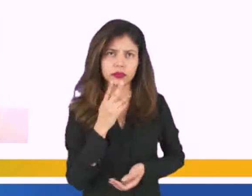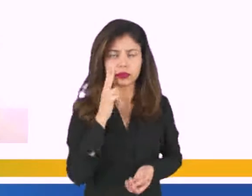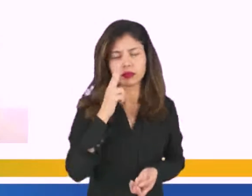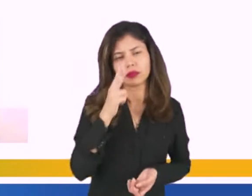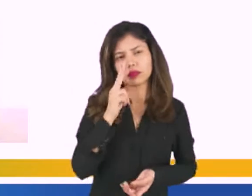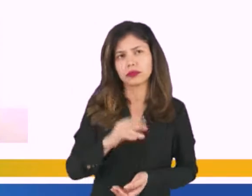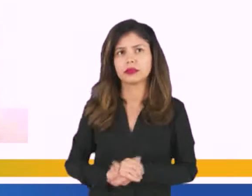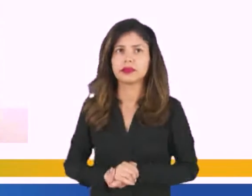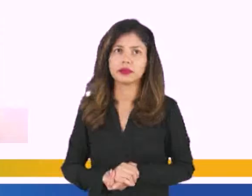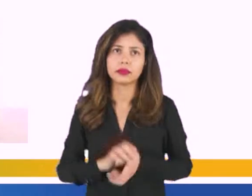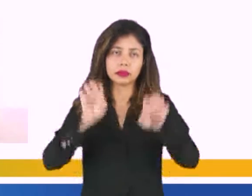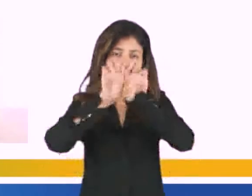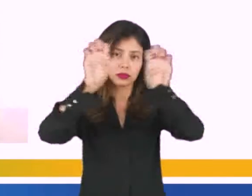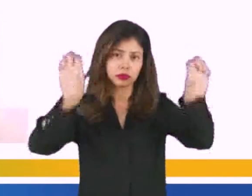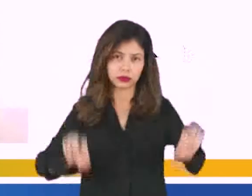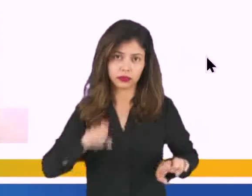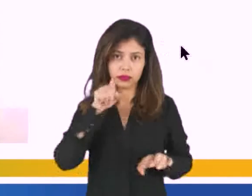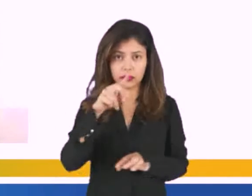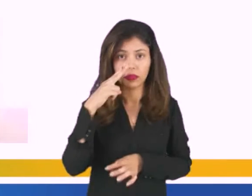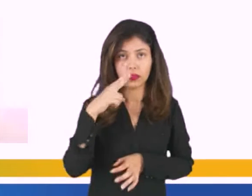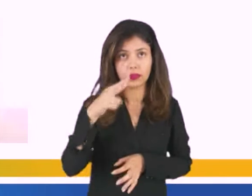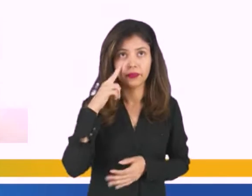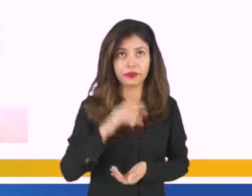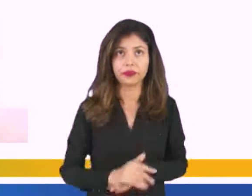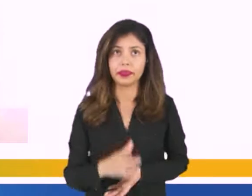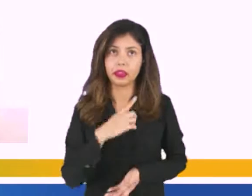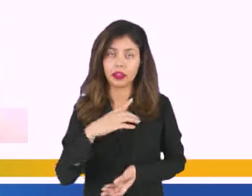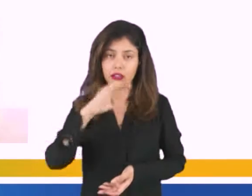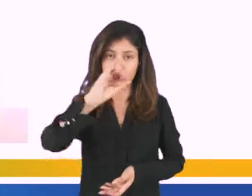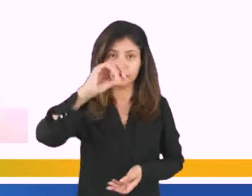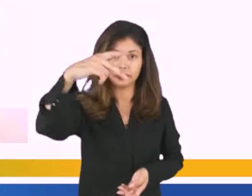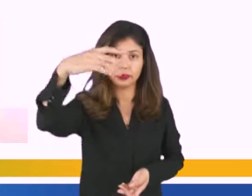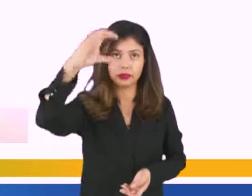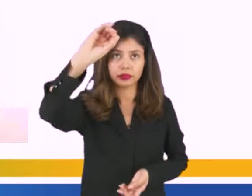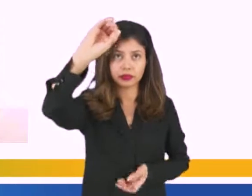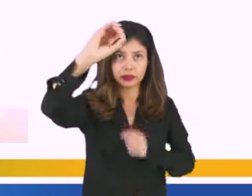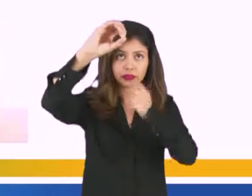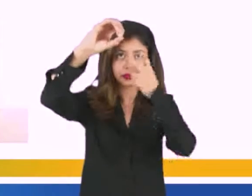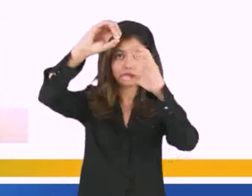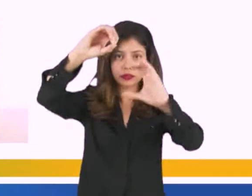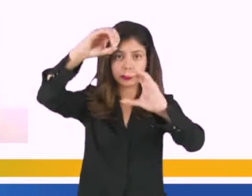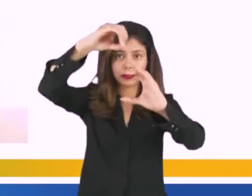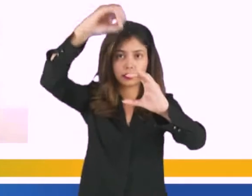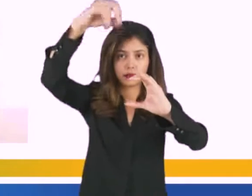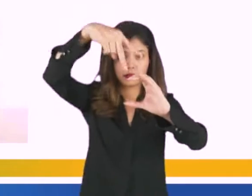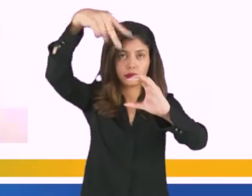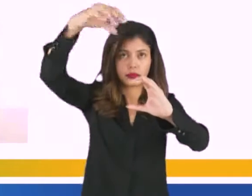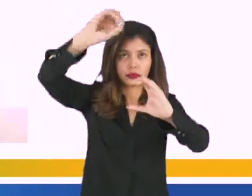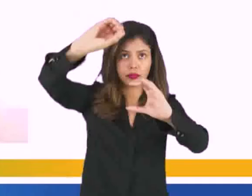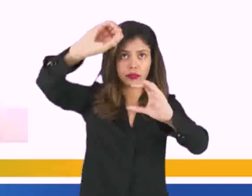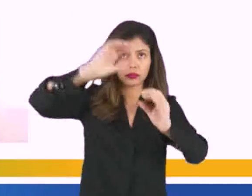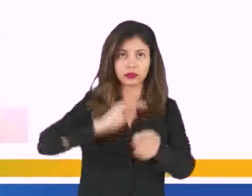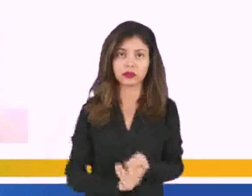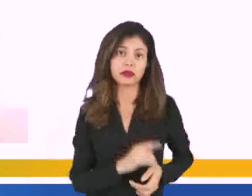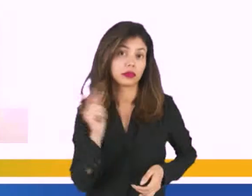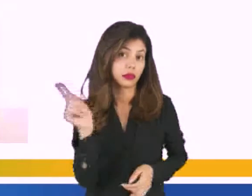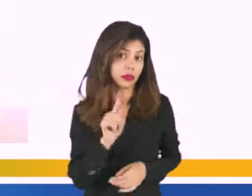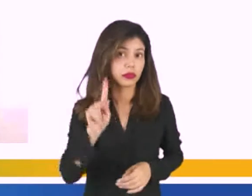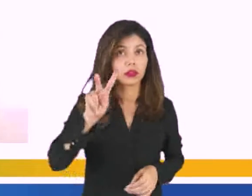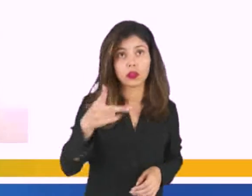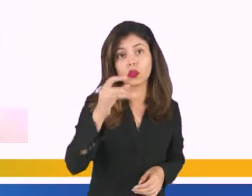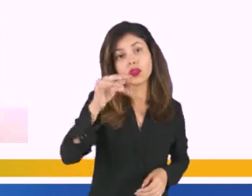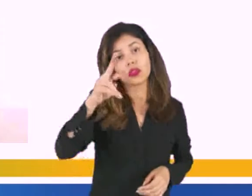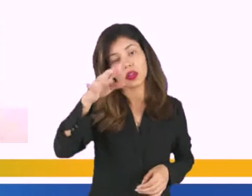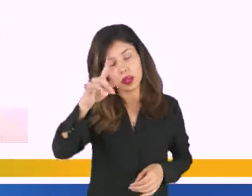permanente. Bem, pessoal, como vocês viram, essa estrutura aqui, ó, ela tem a carbonila presente